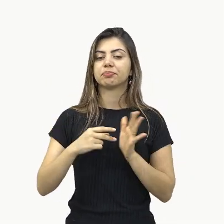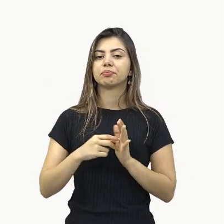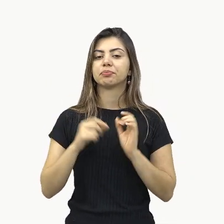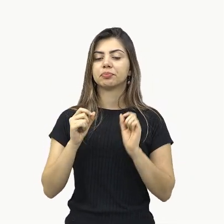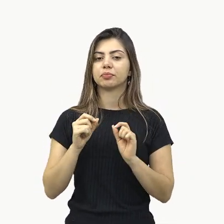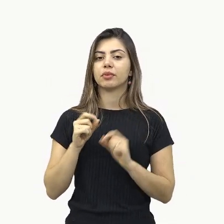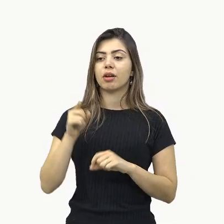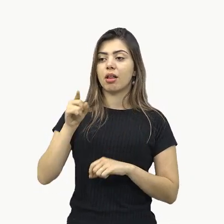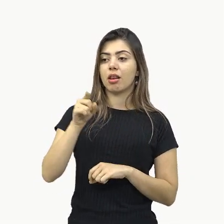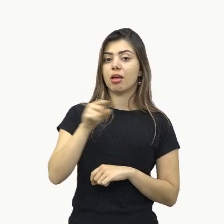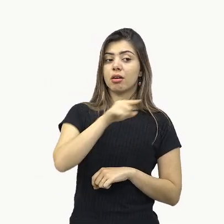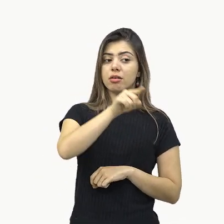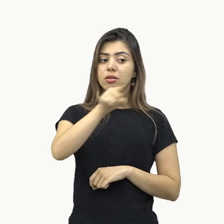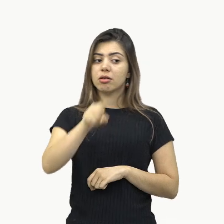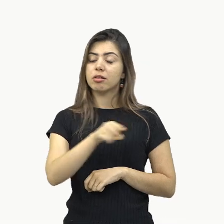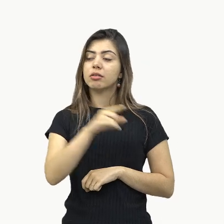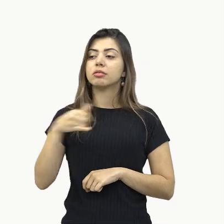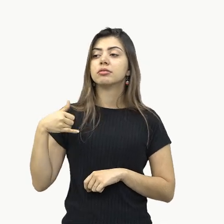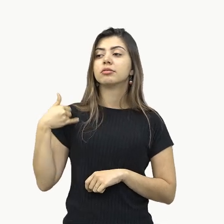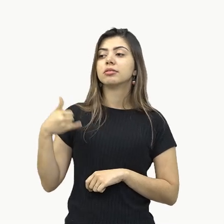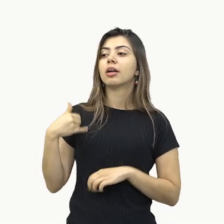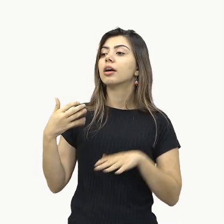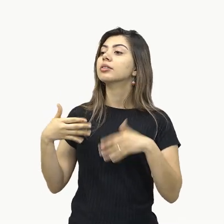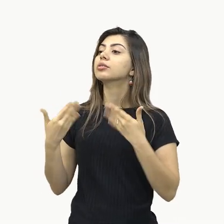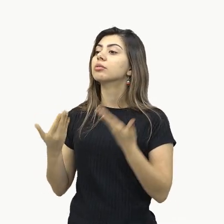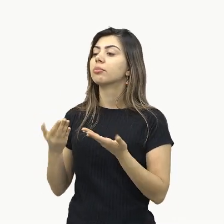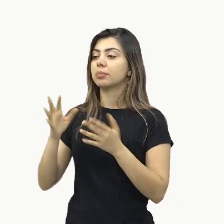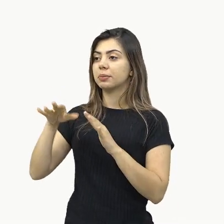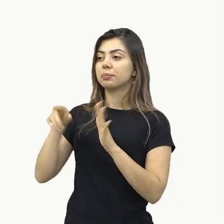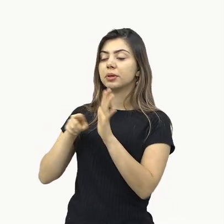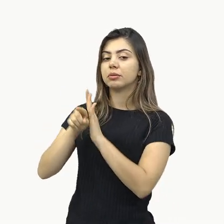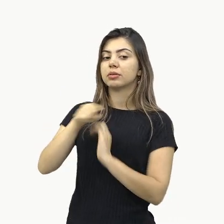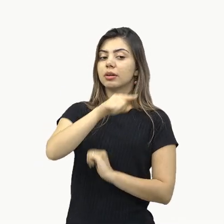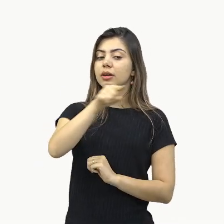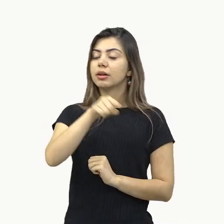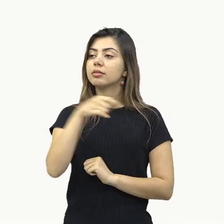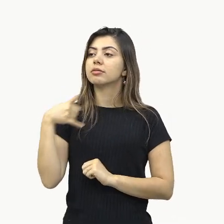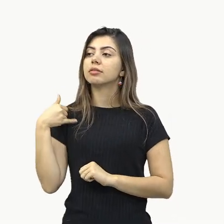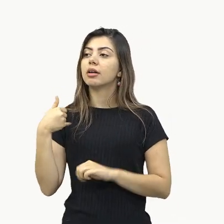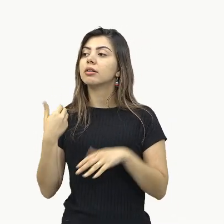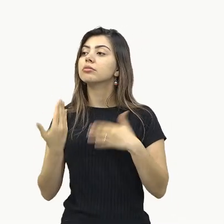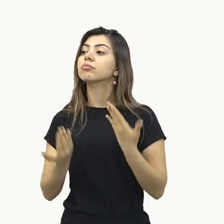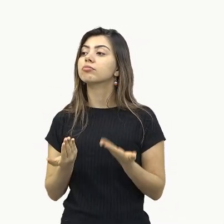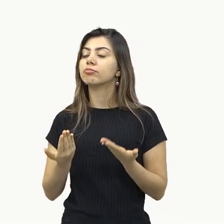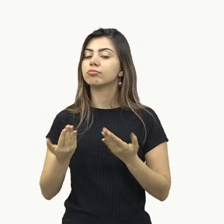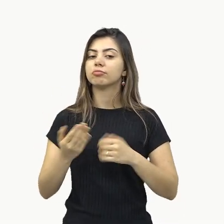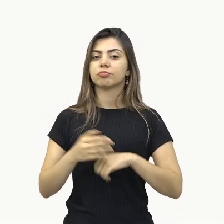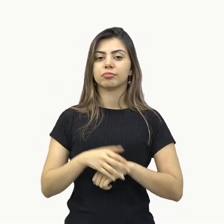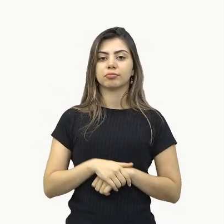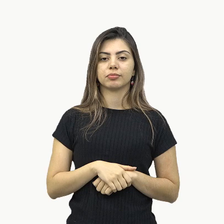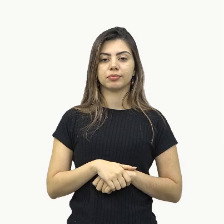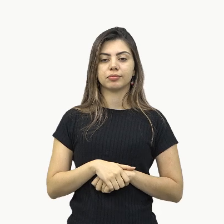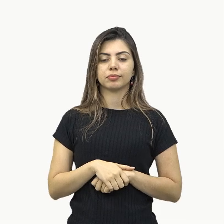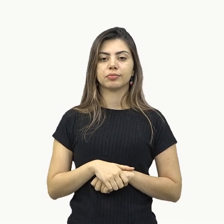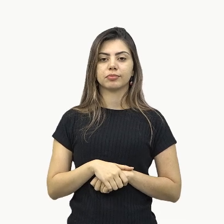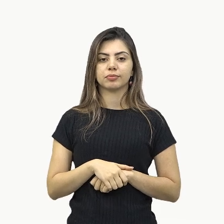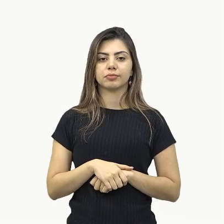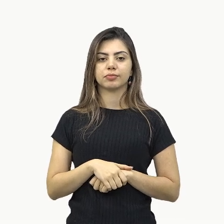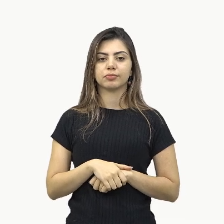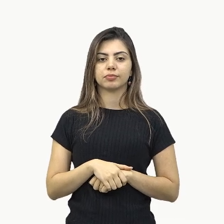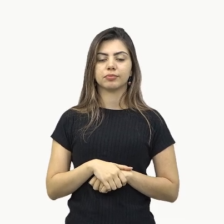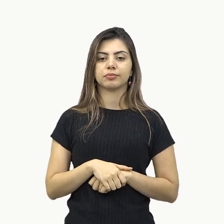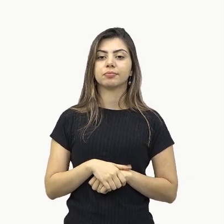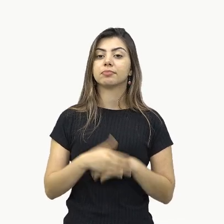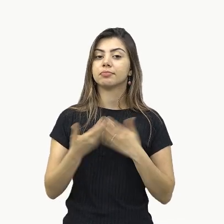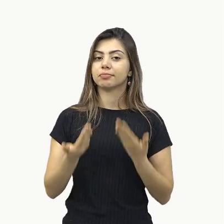Lembrando que they significa eles ou elas. Então, quantos anos eles ou elas têm?